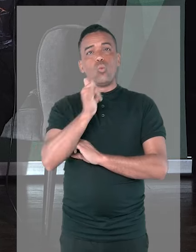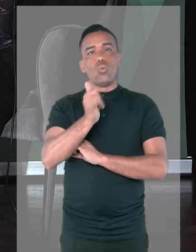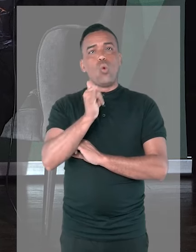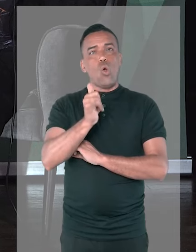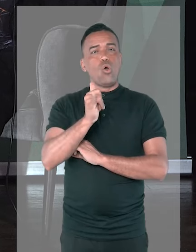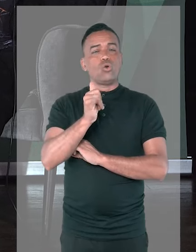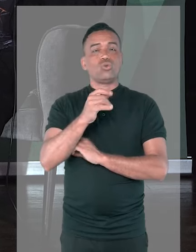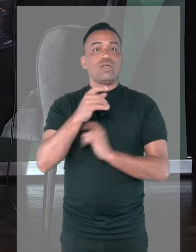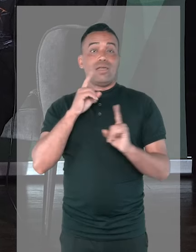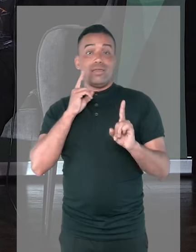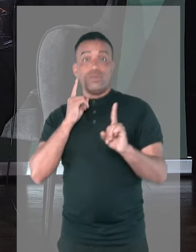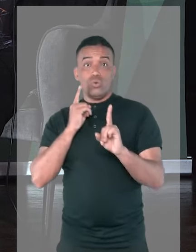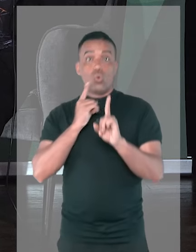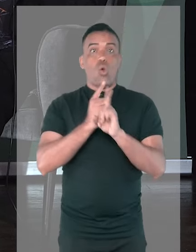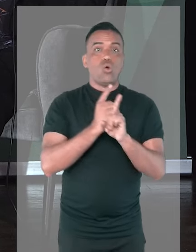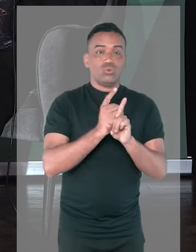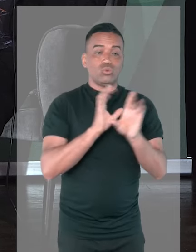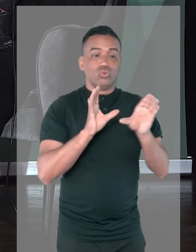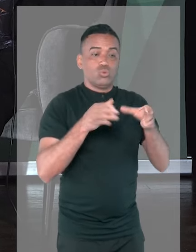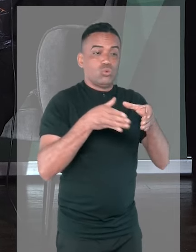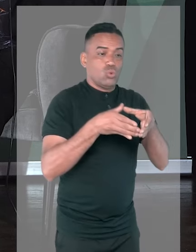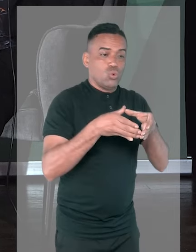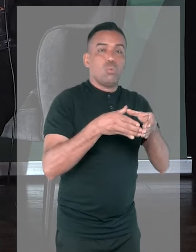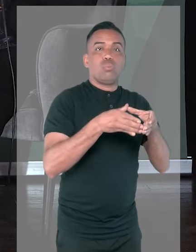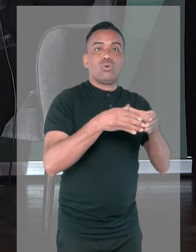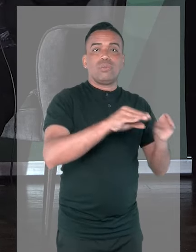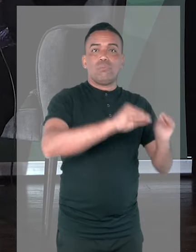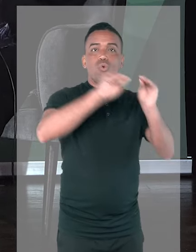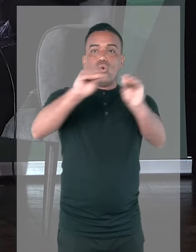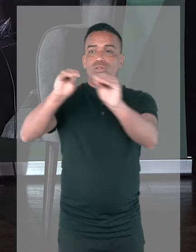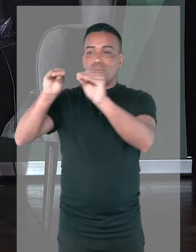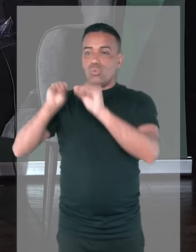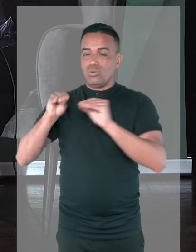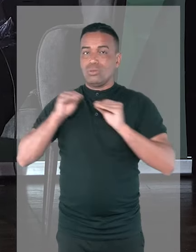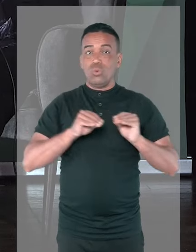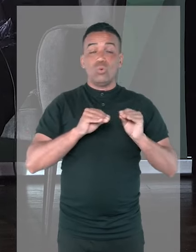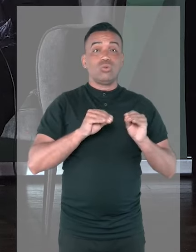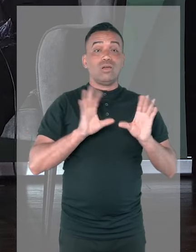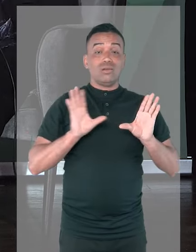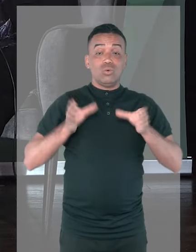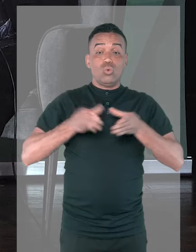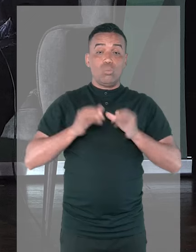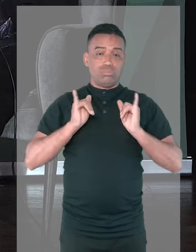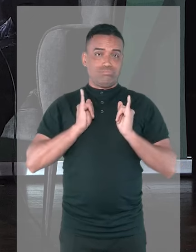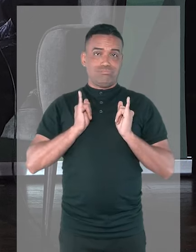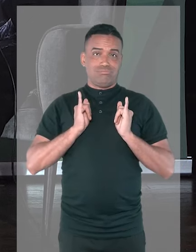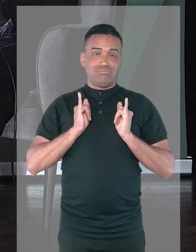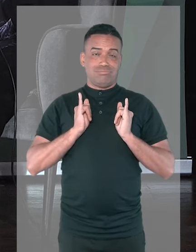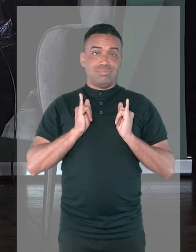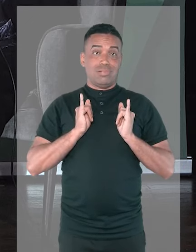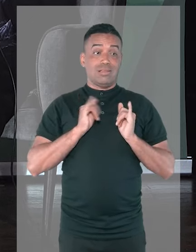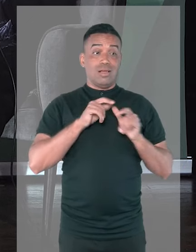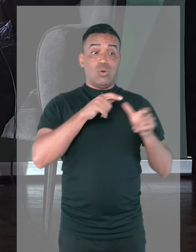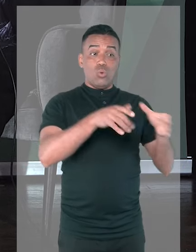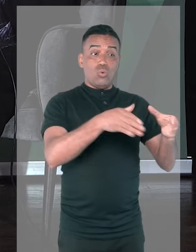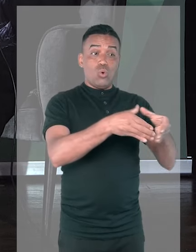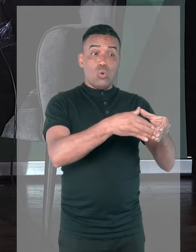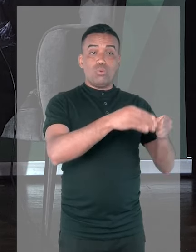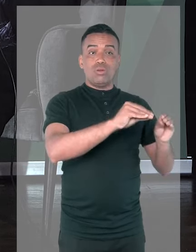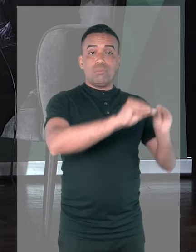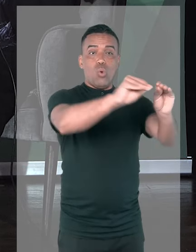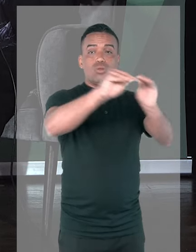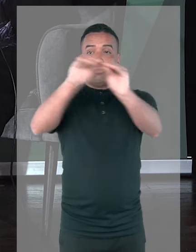do encontro entre os nômades e os sedentários, e da importância da pessoa, do nômade, em termos de